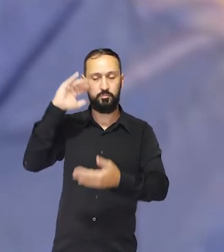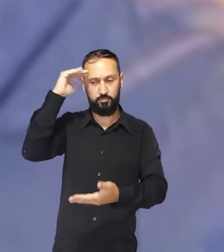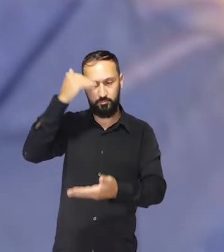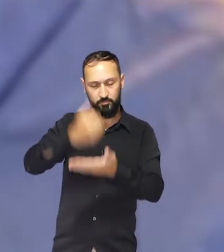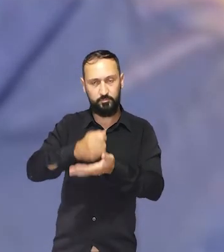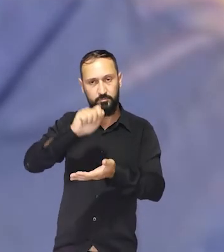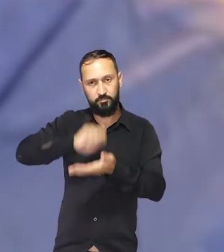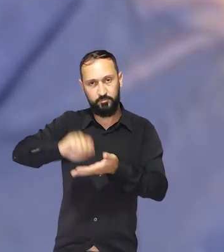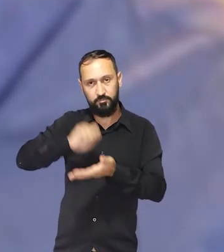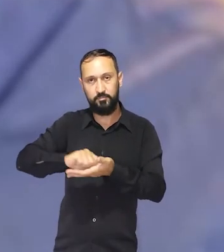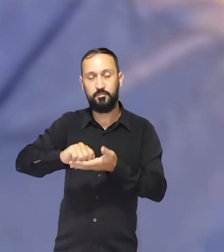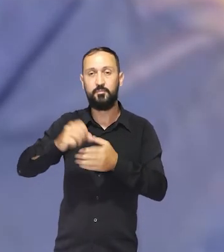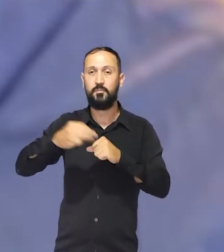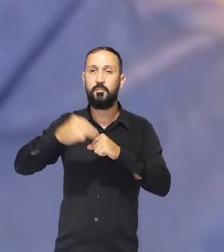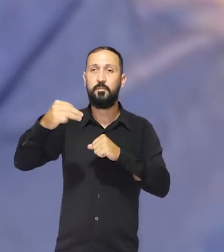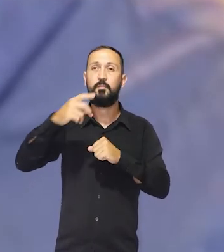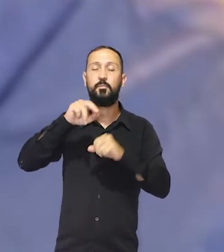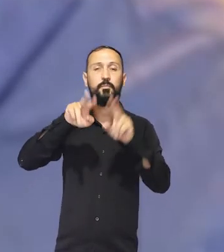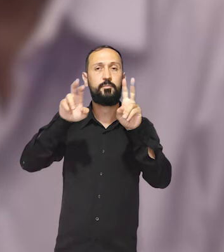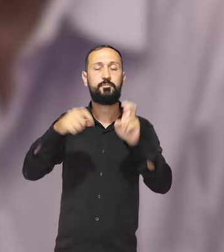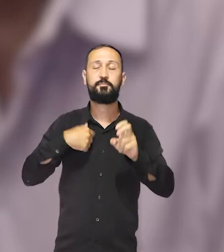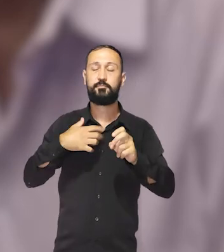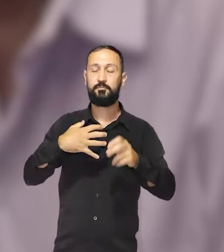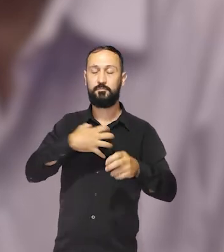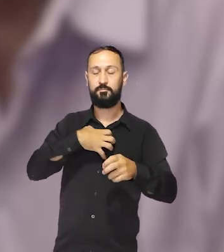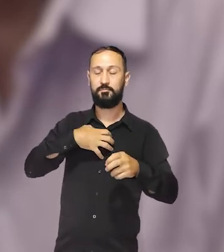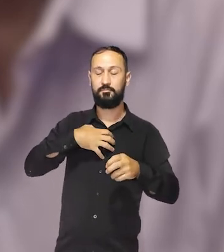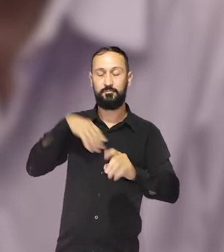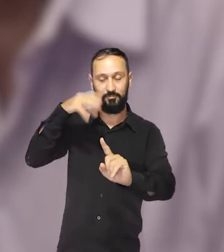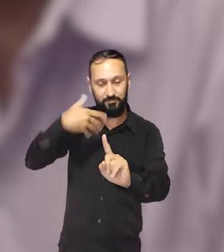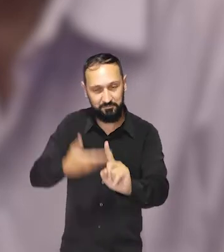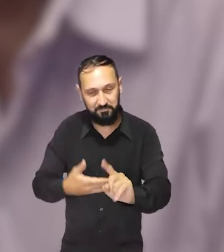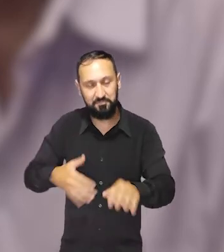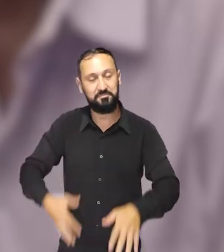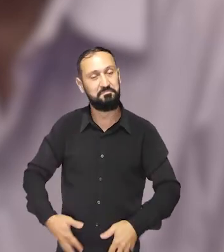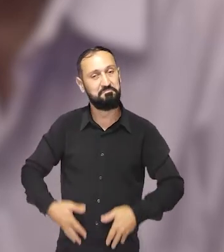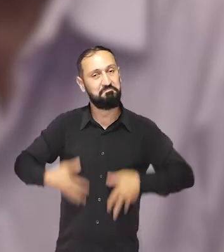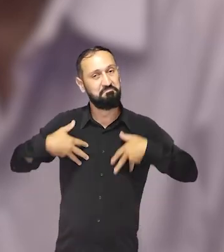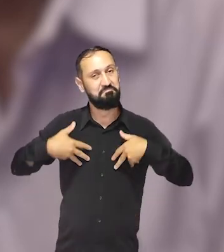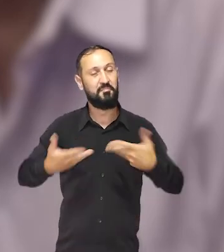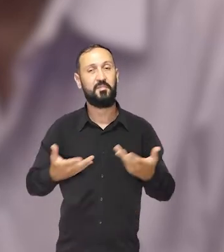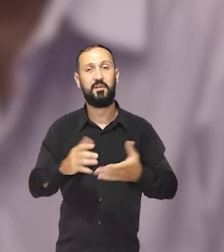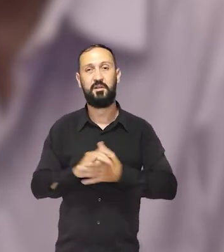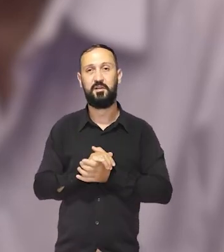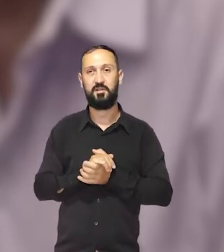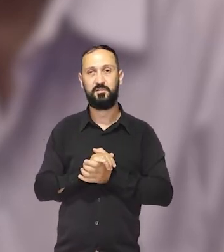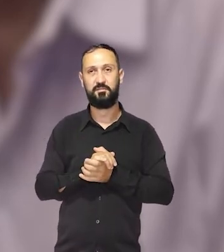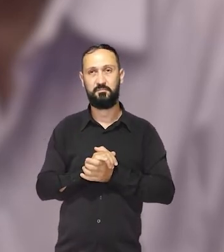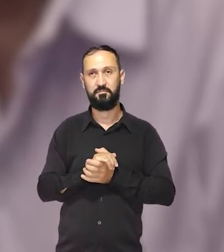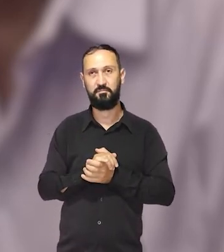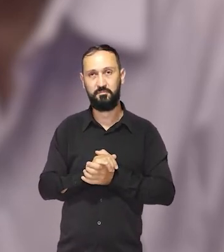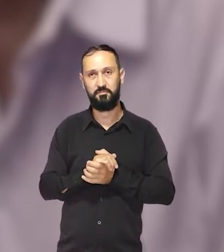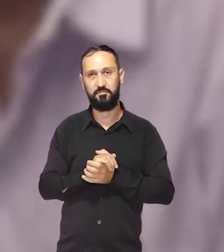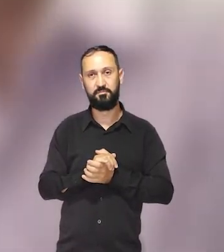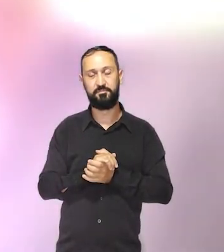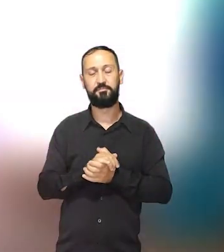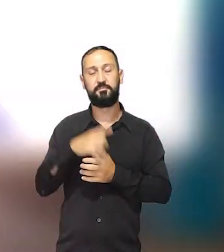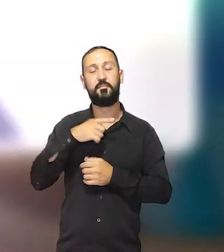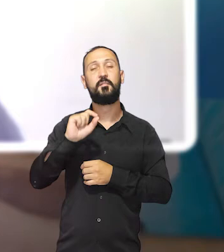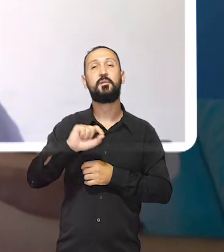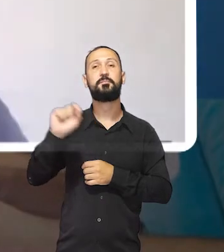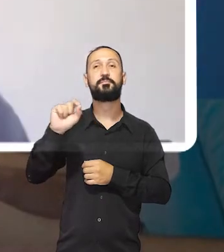mestrado dele, escolheu esse tema, foi muita honra para mim escolher Senhorinha, para